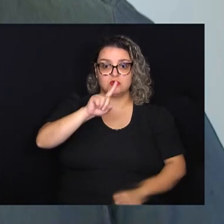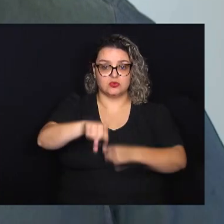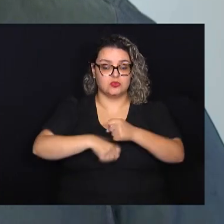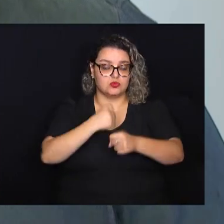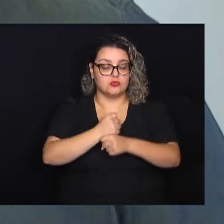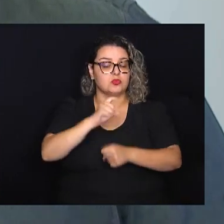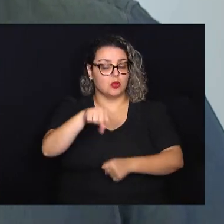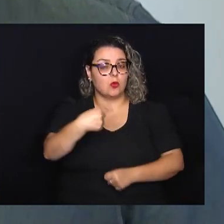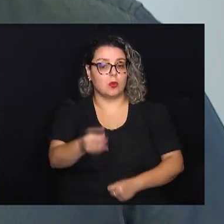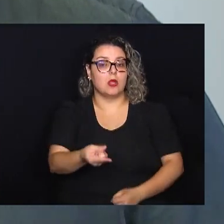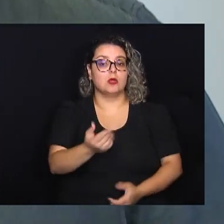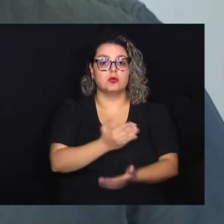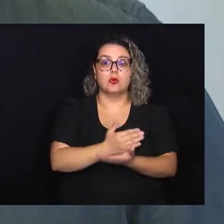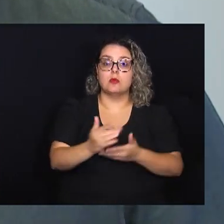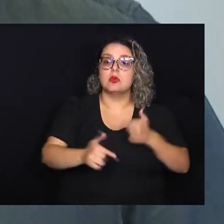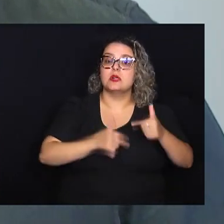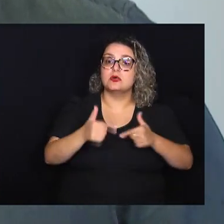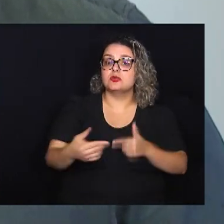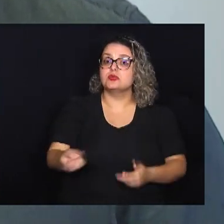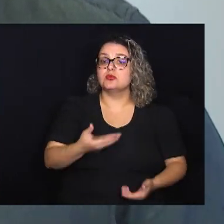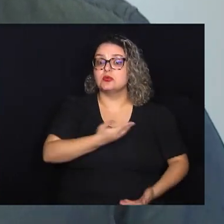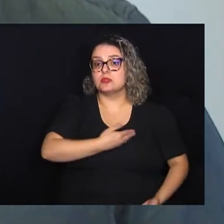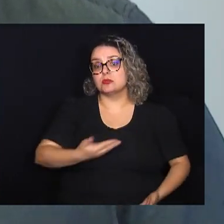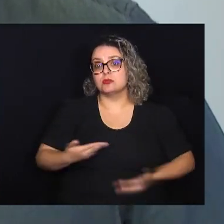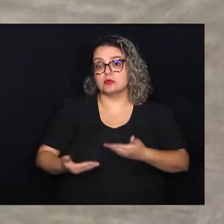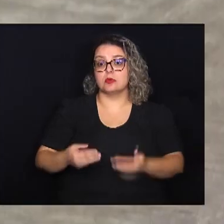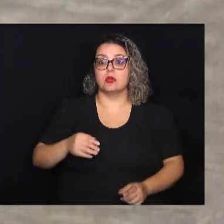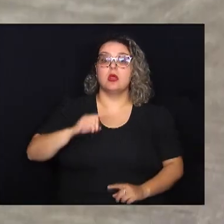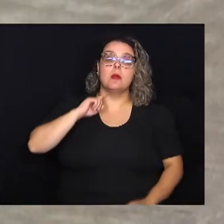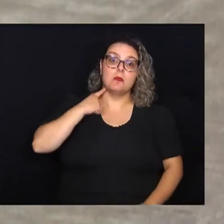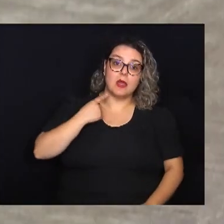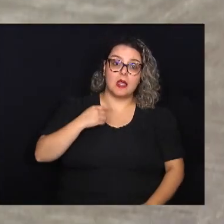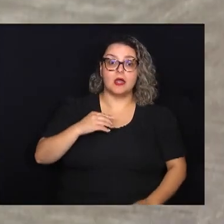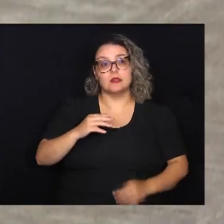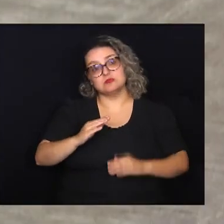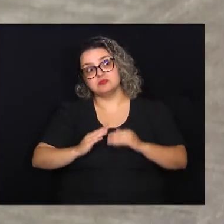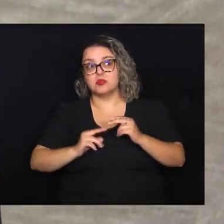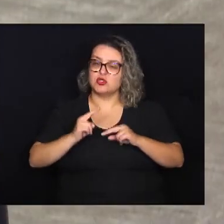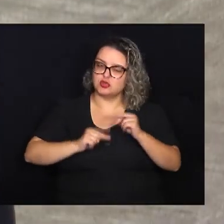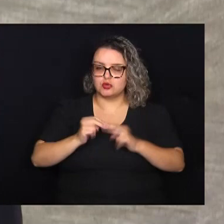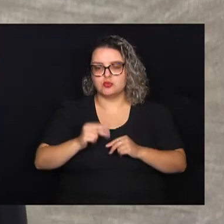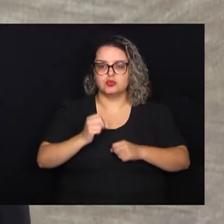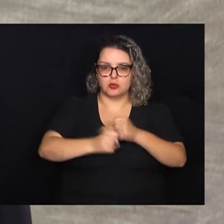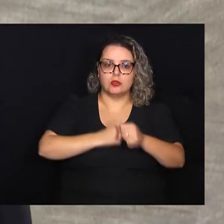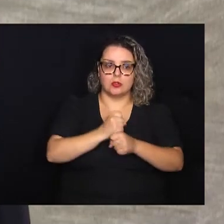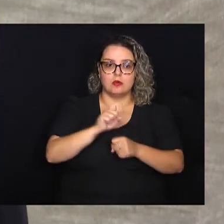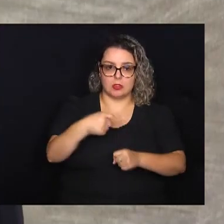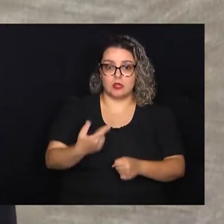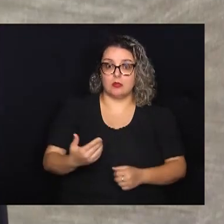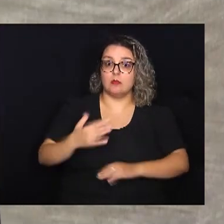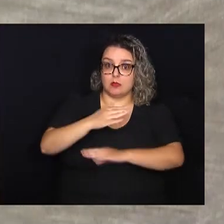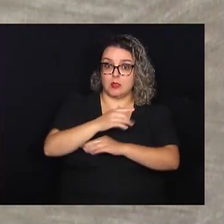a expectativa de início do trabalho desses novos servidores entre Maio e junho e do ano que vem aumentado